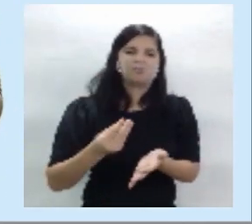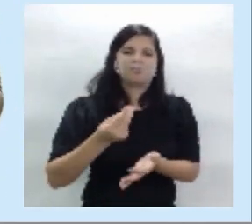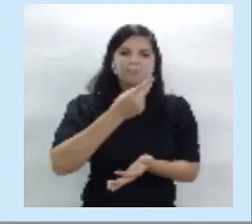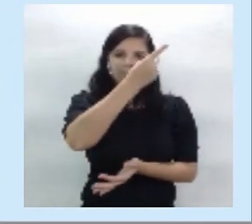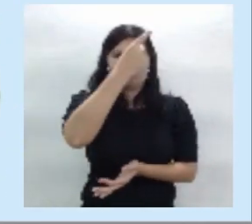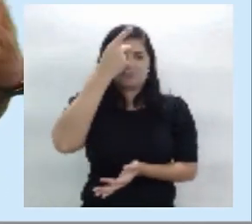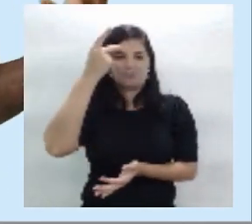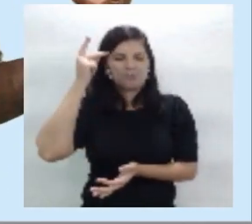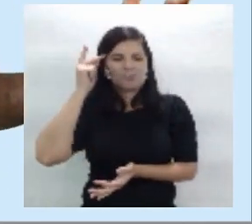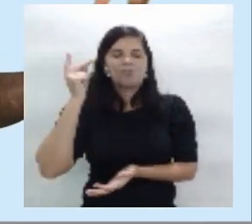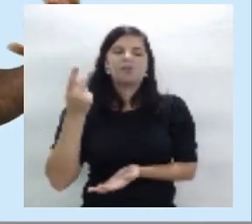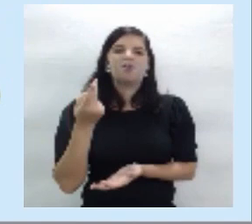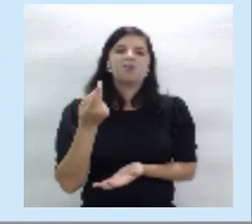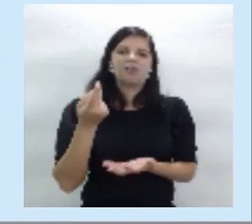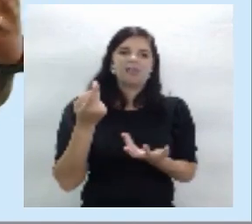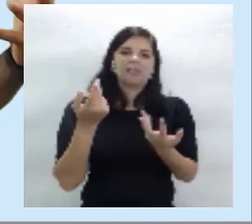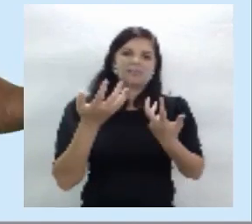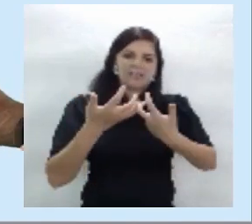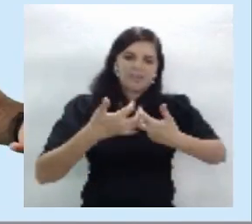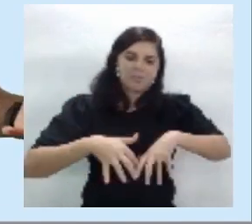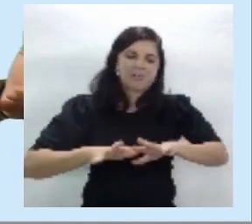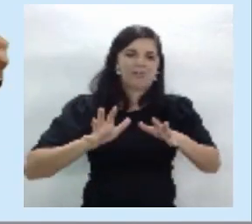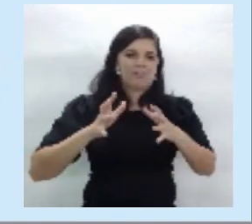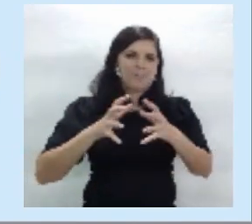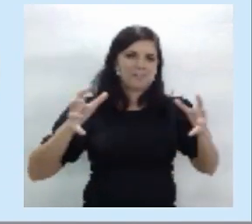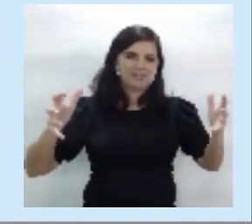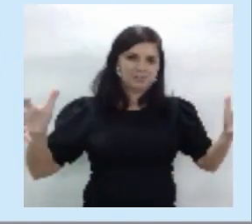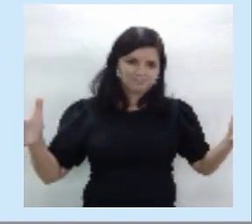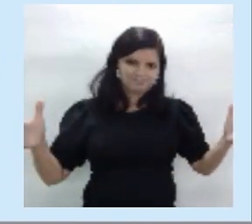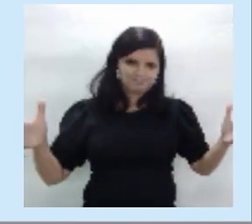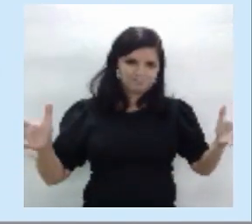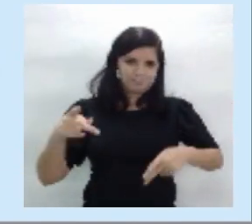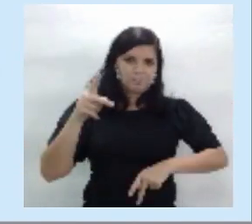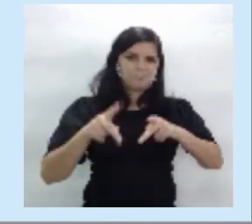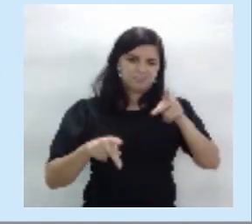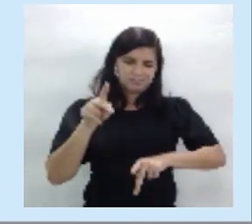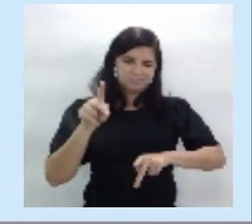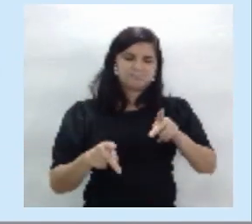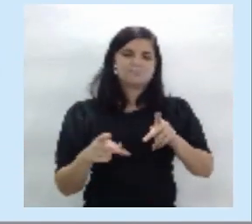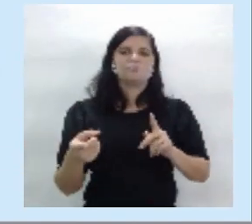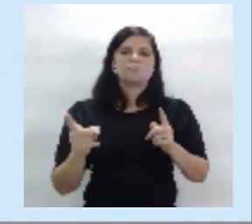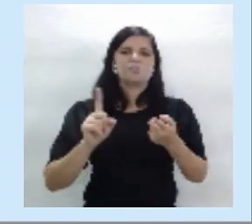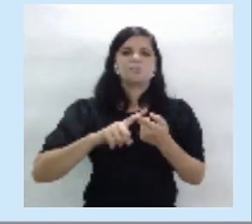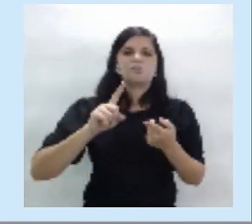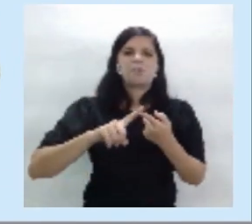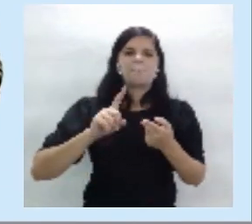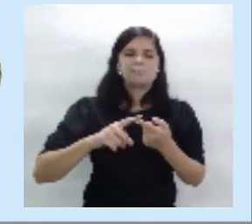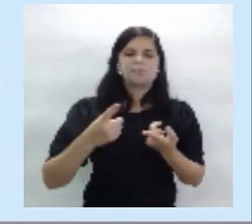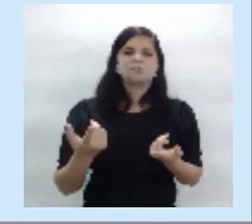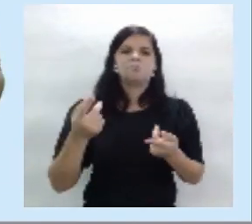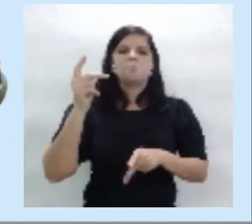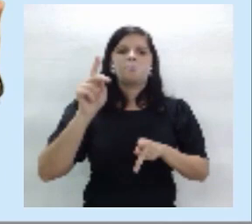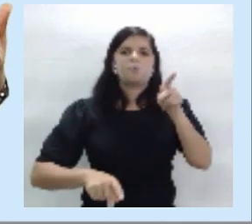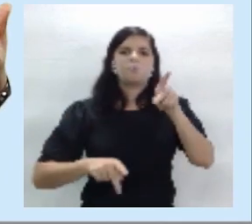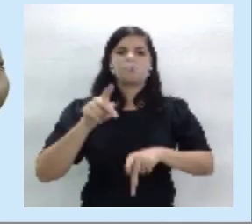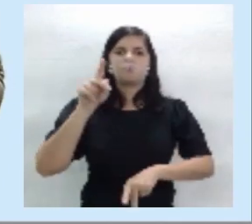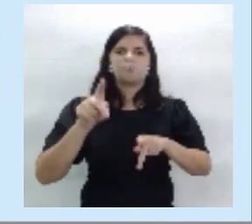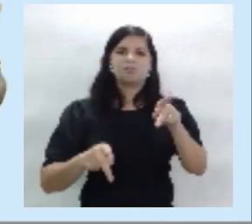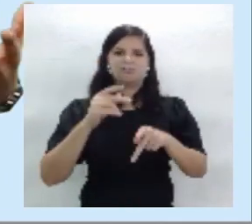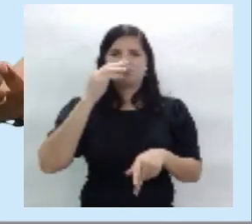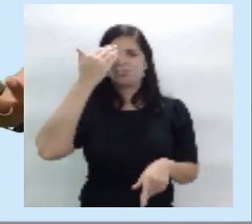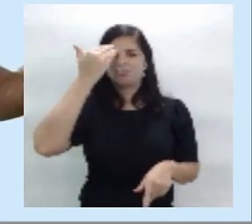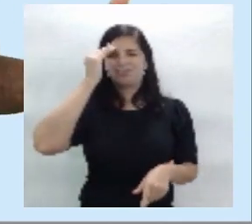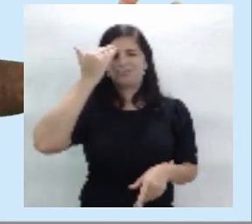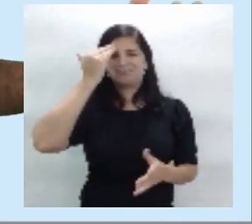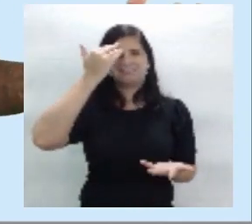que é um ritmo natural, né, o crescimento da população, há também a questão da população, muitas vezes, não